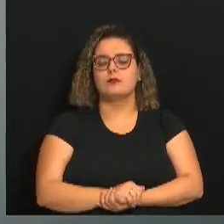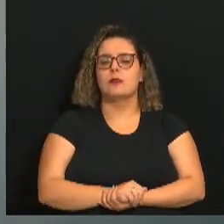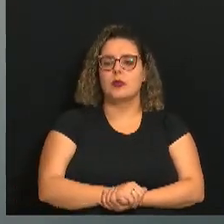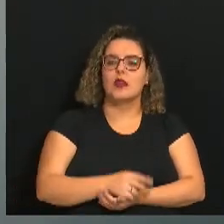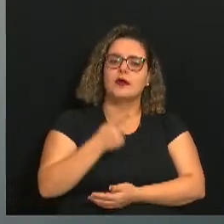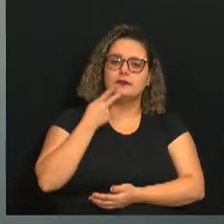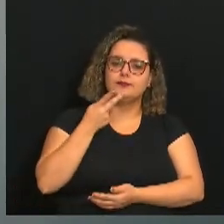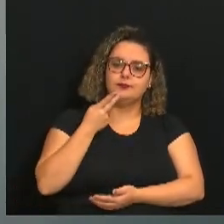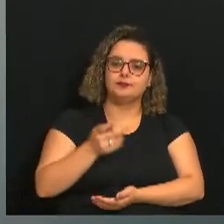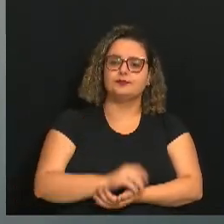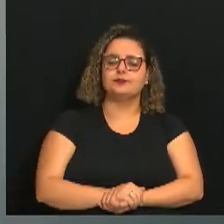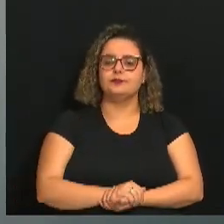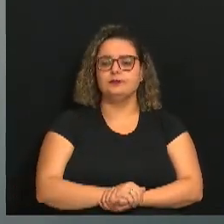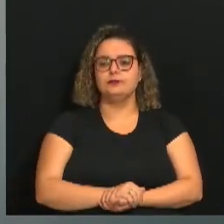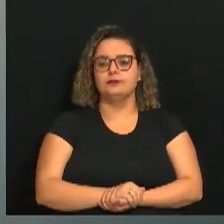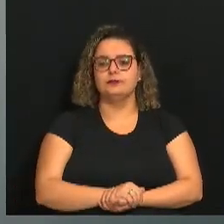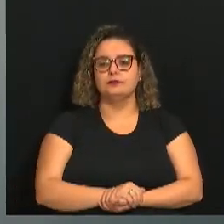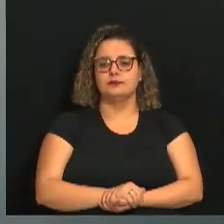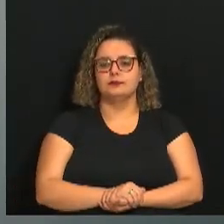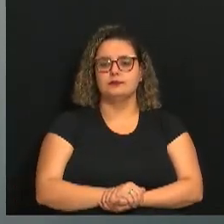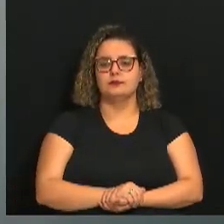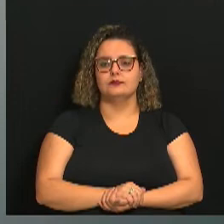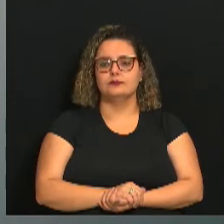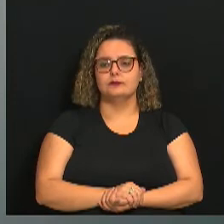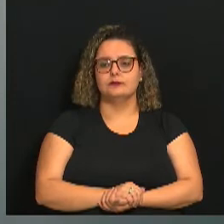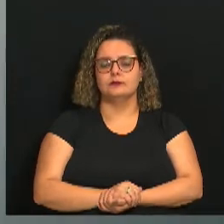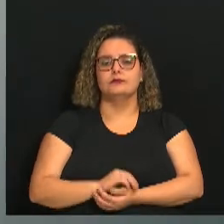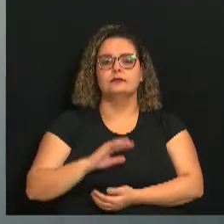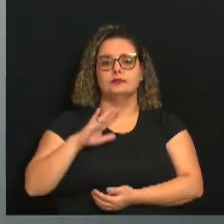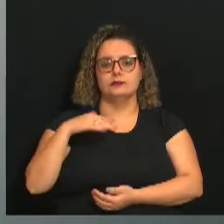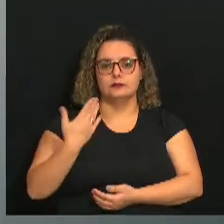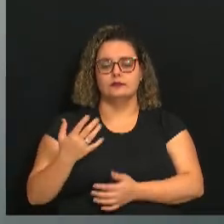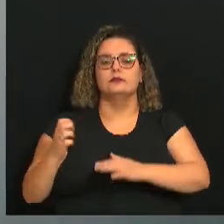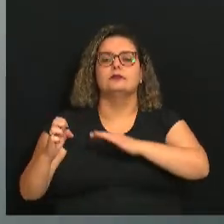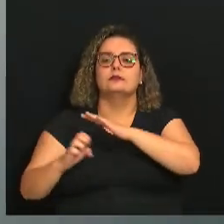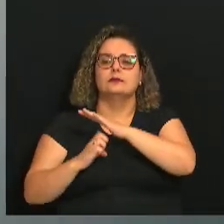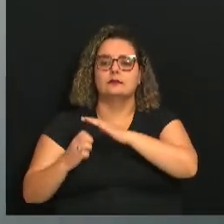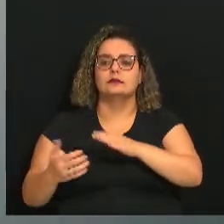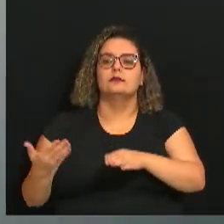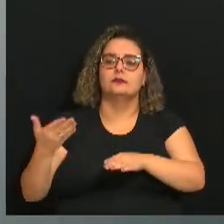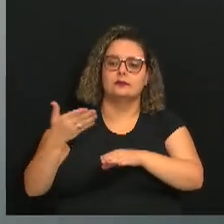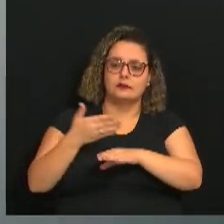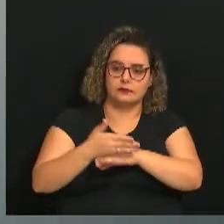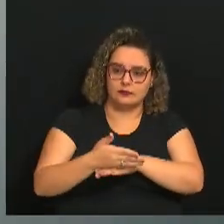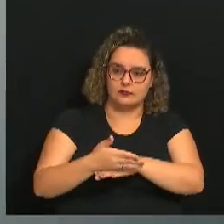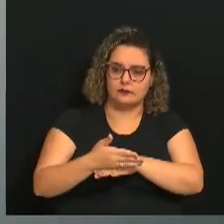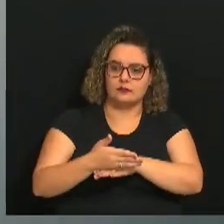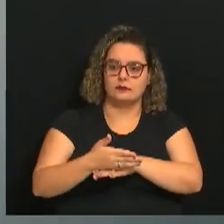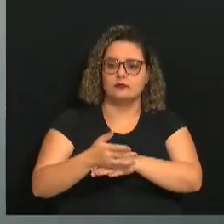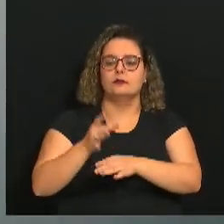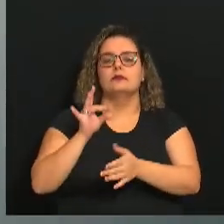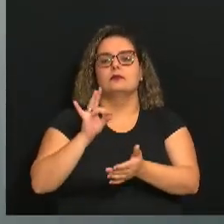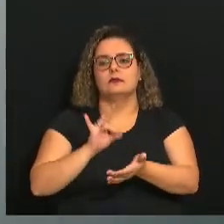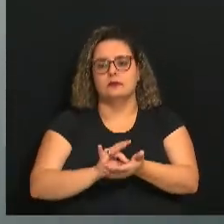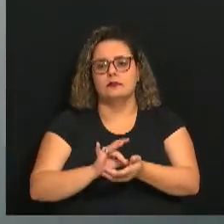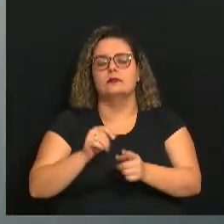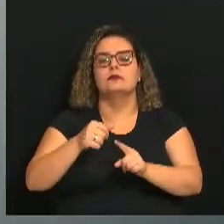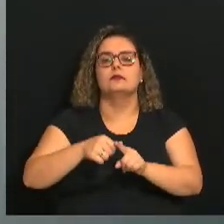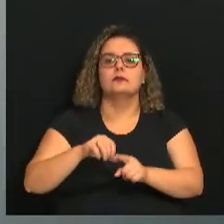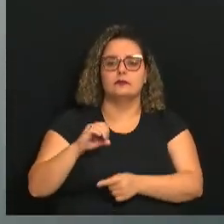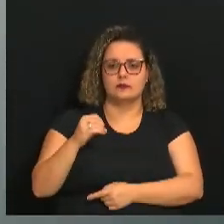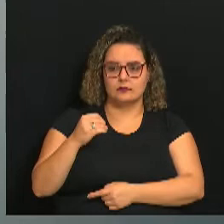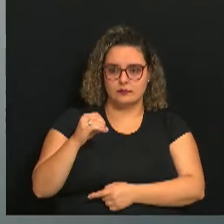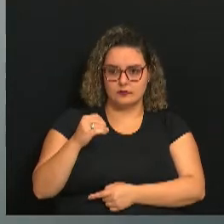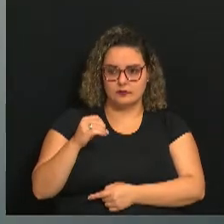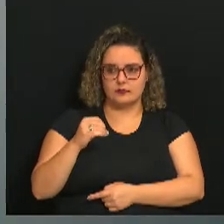sobre, vou tentar resgatar lá do começo, sobre quando a empresa entrou. A empresa realmente entrou em outubro, né?